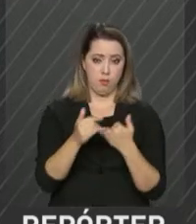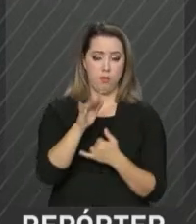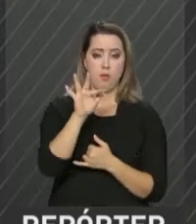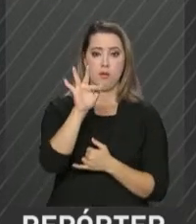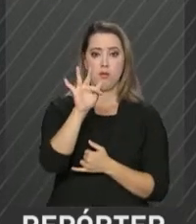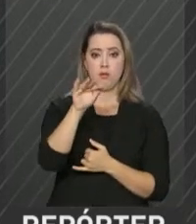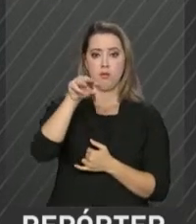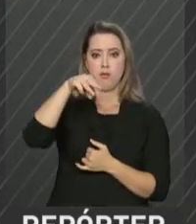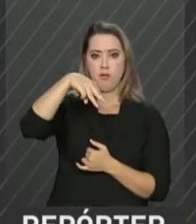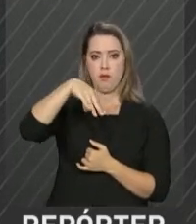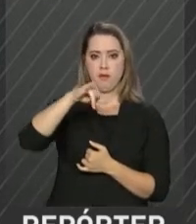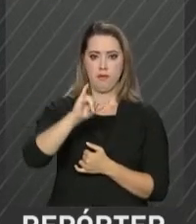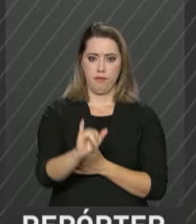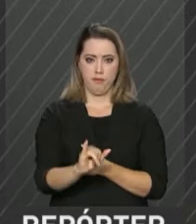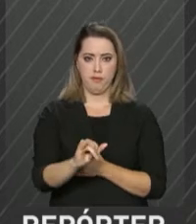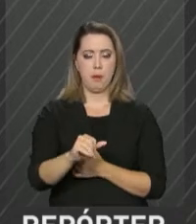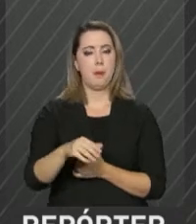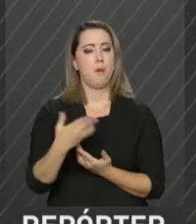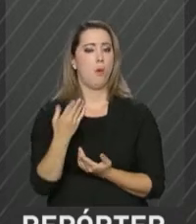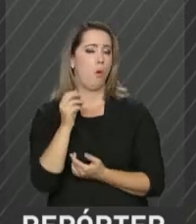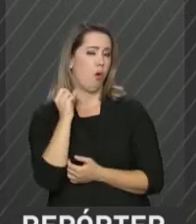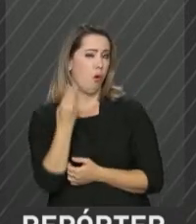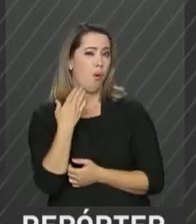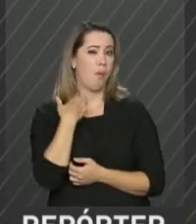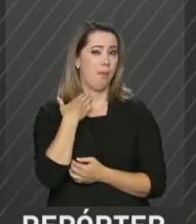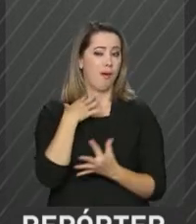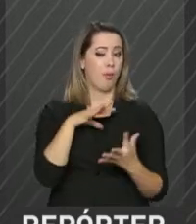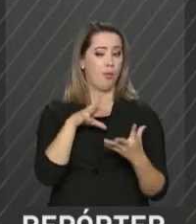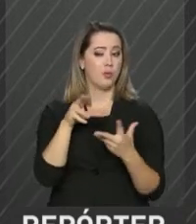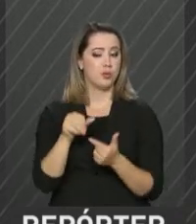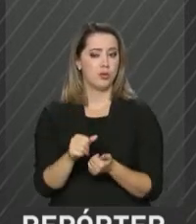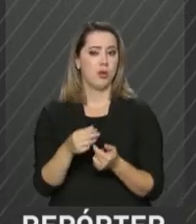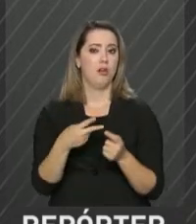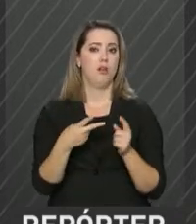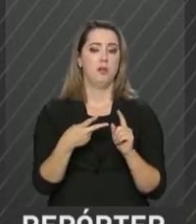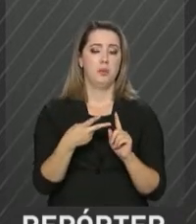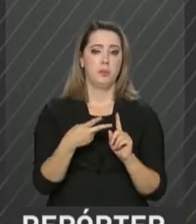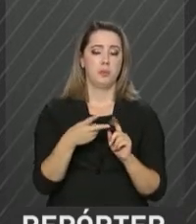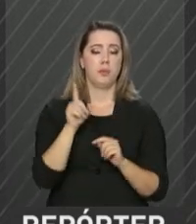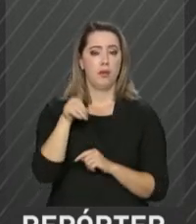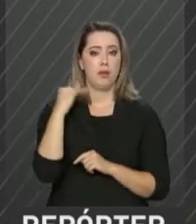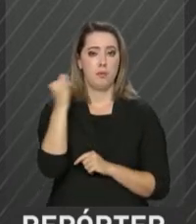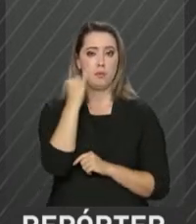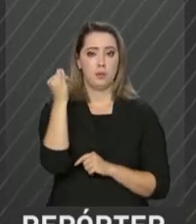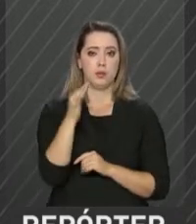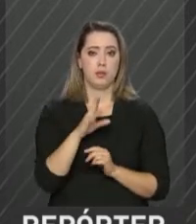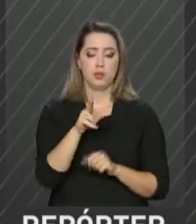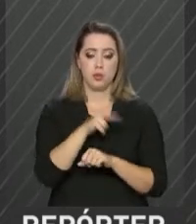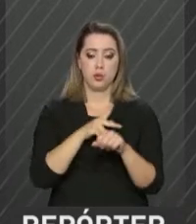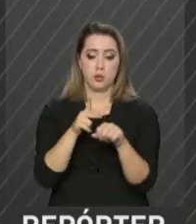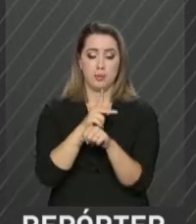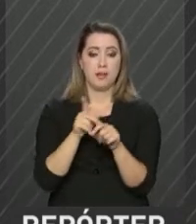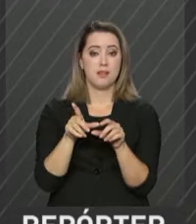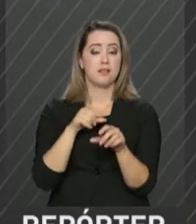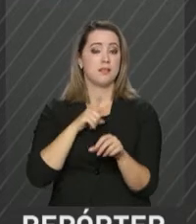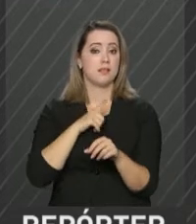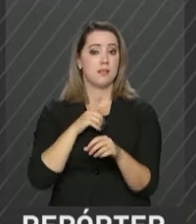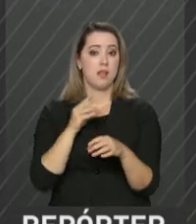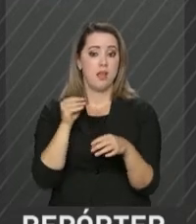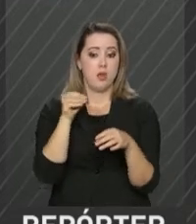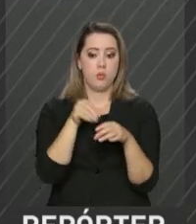pena é importante cada vez mais os países emergentes têm uma representação